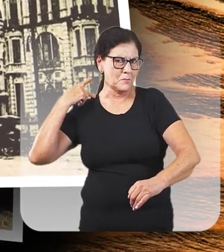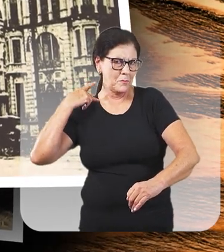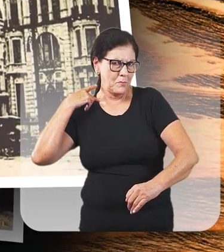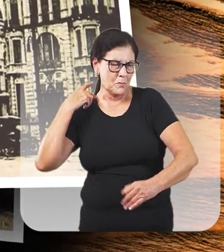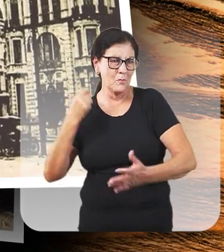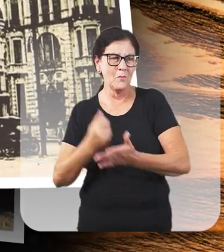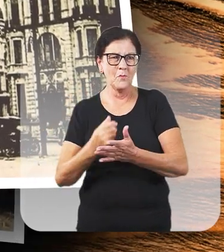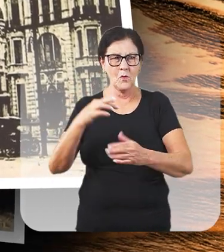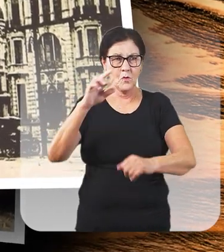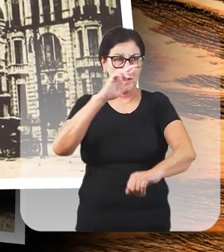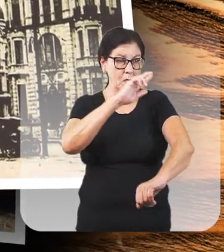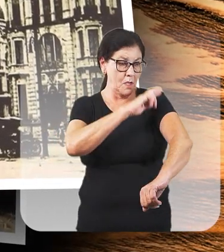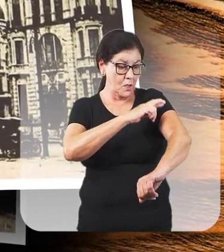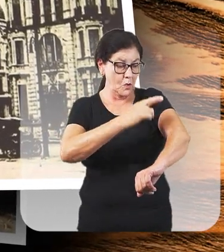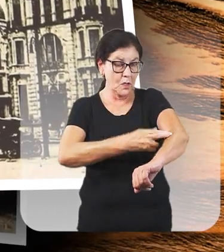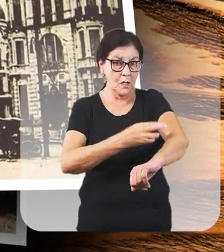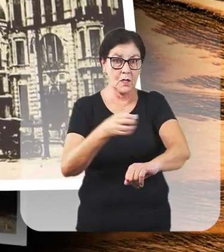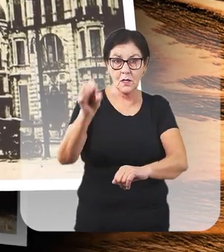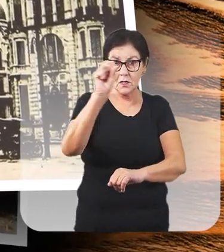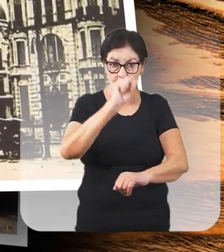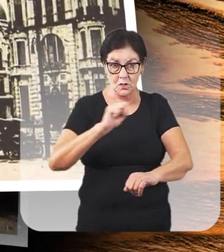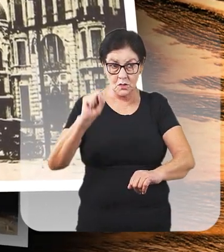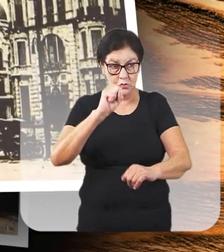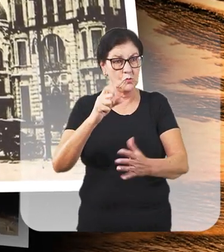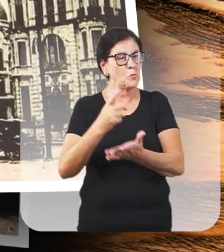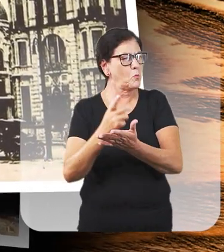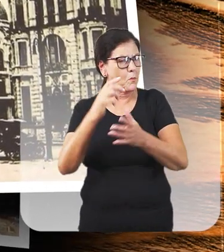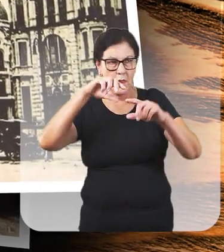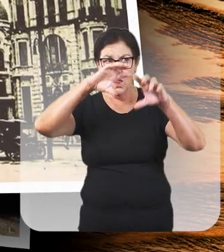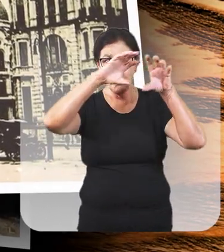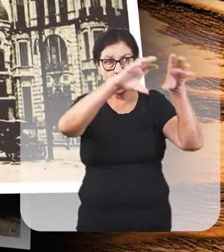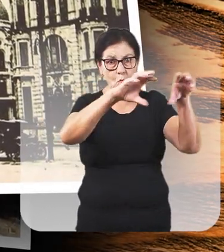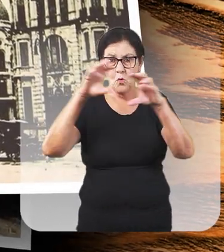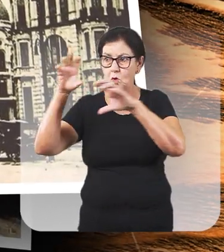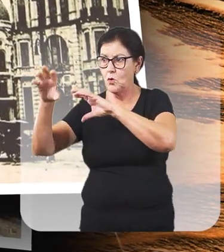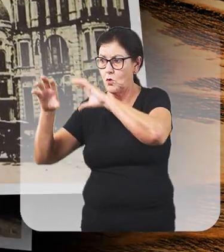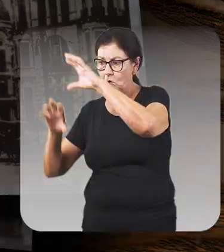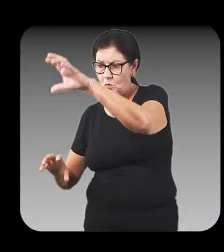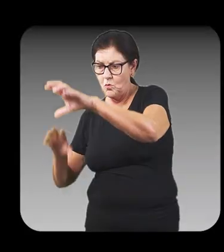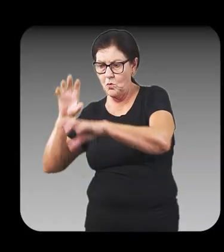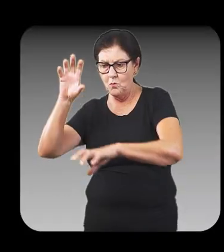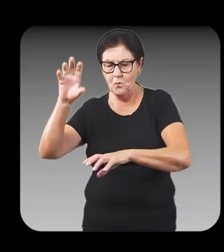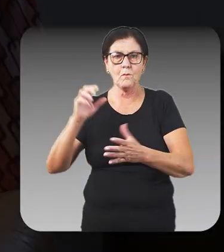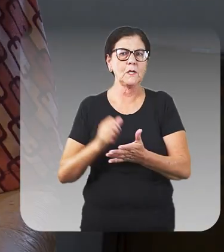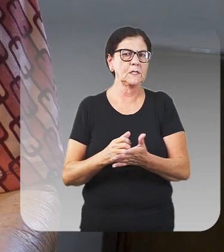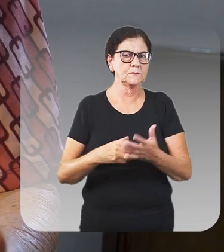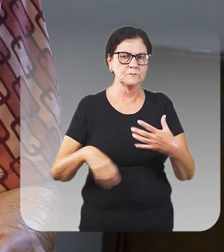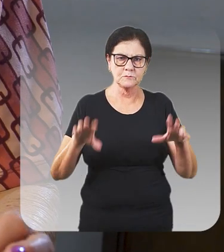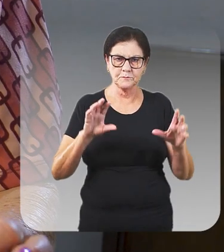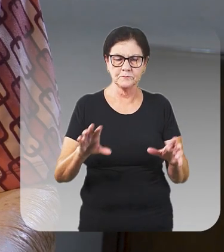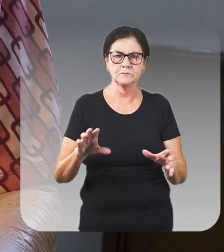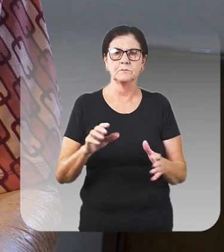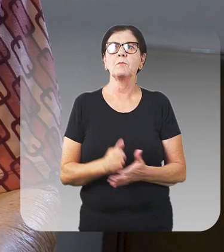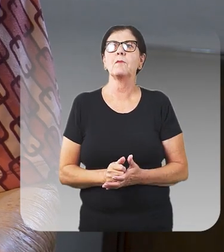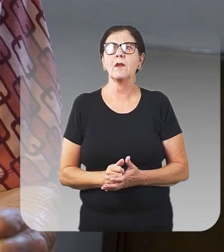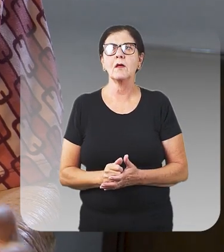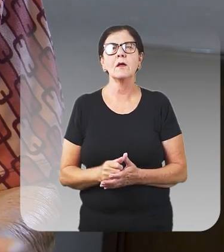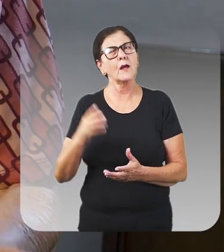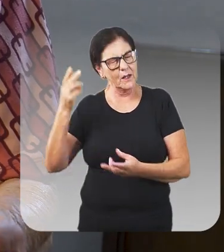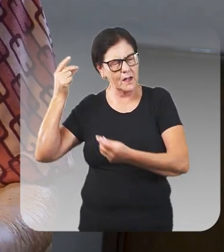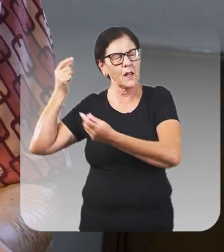Grande do Sul se opunham ao controle hegemônico de São Paulo e Minas. Olha, naquela